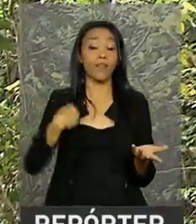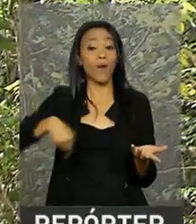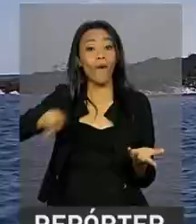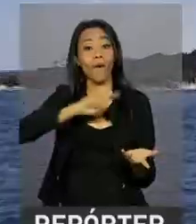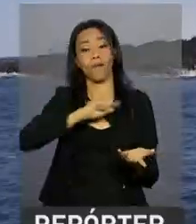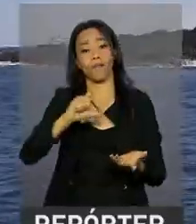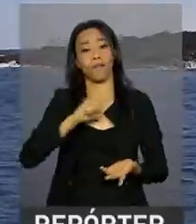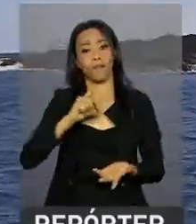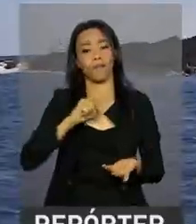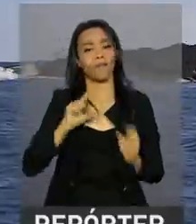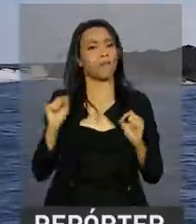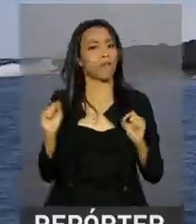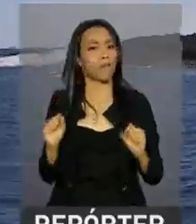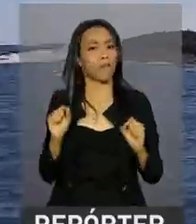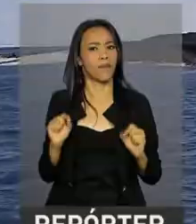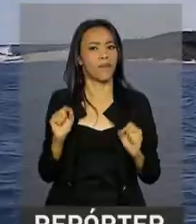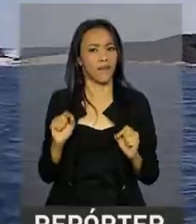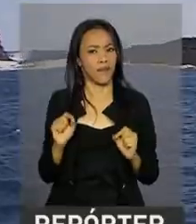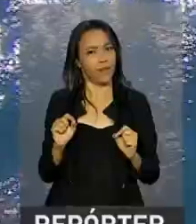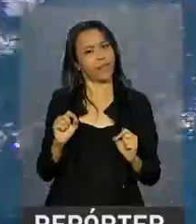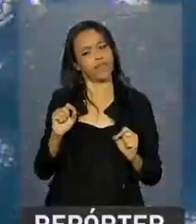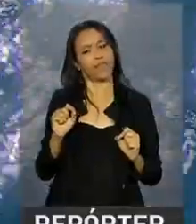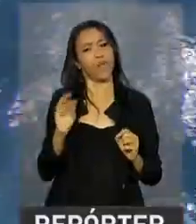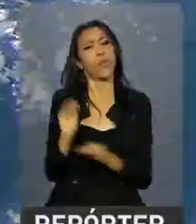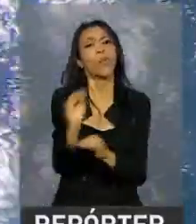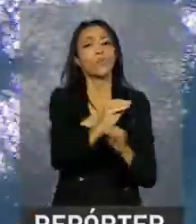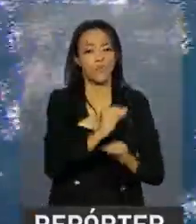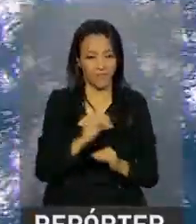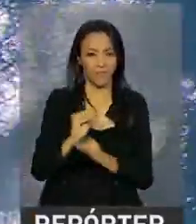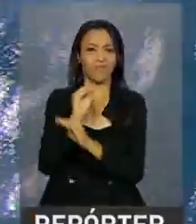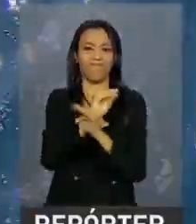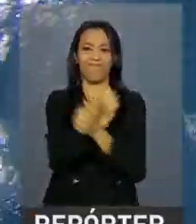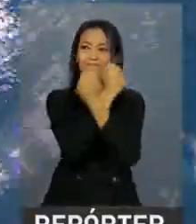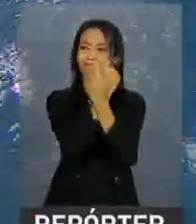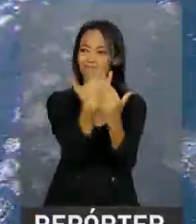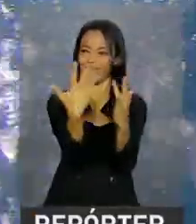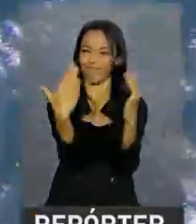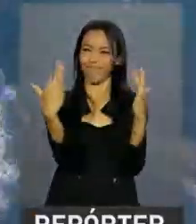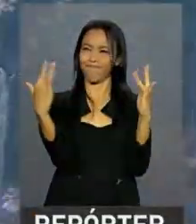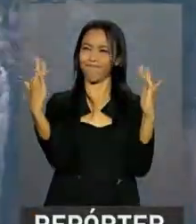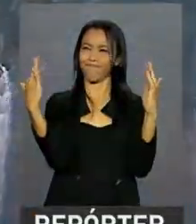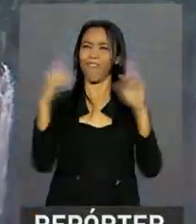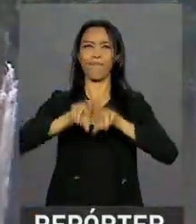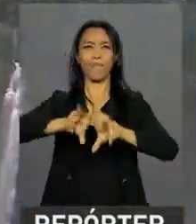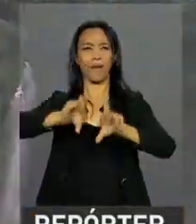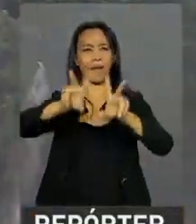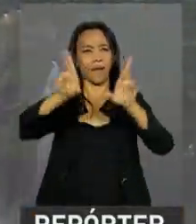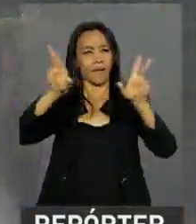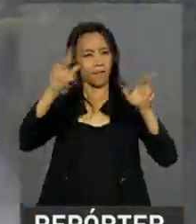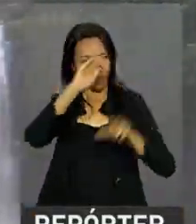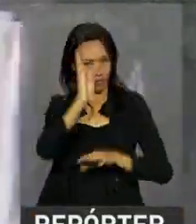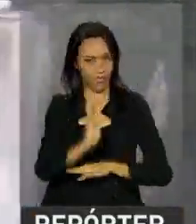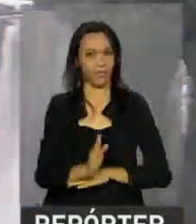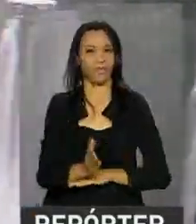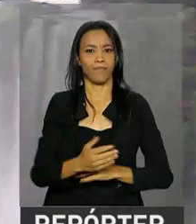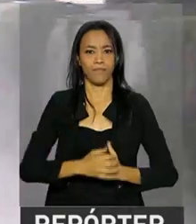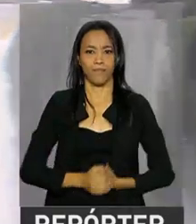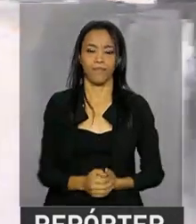tenha uma corrente em prol da Conservação da natureza da biodiversidade no nosso